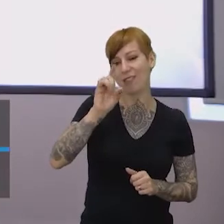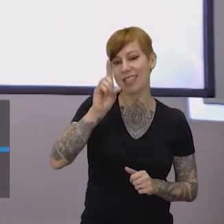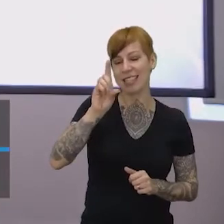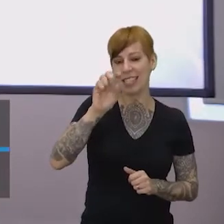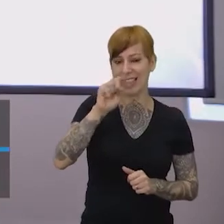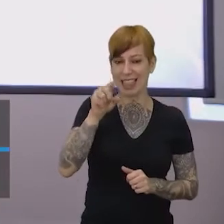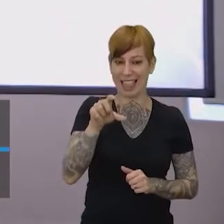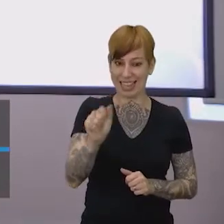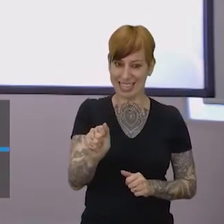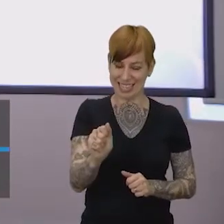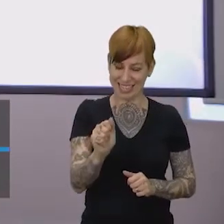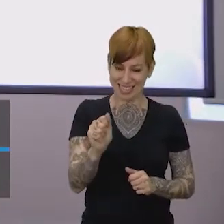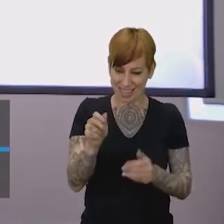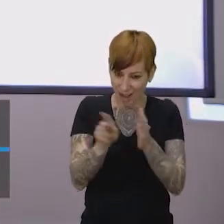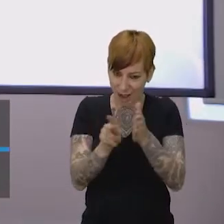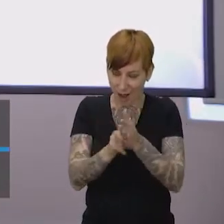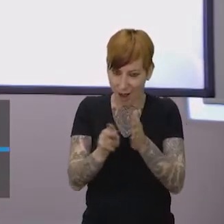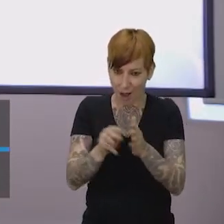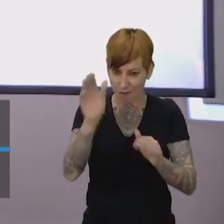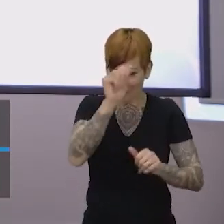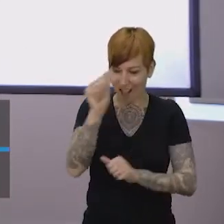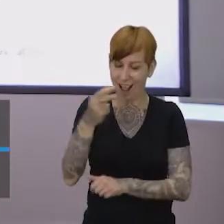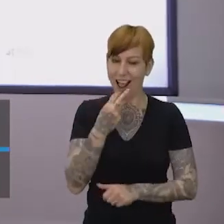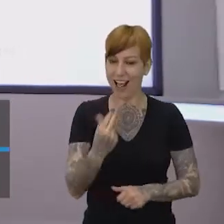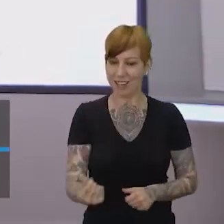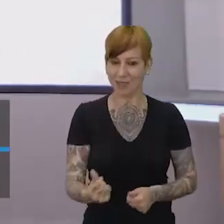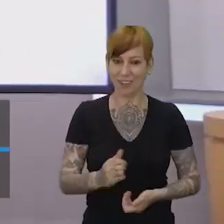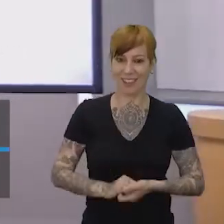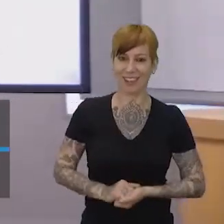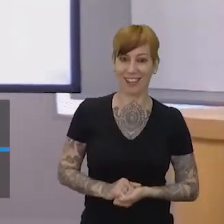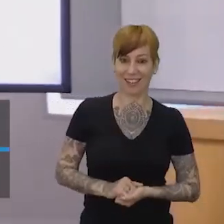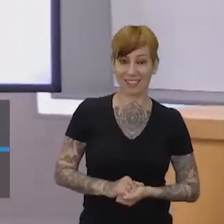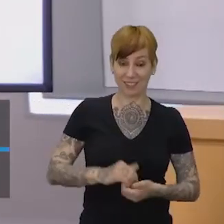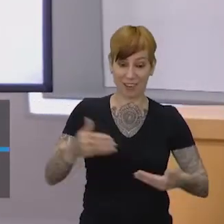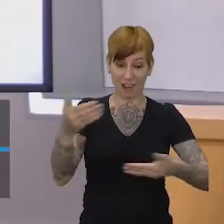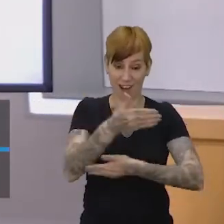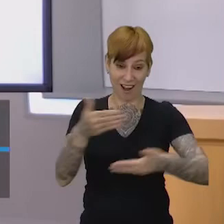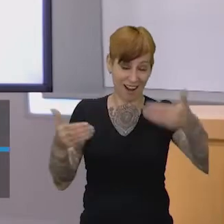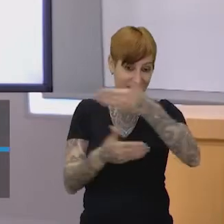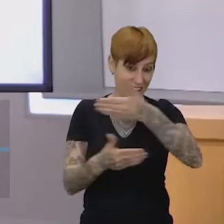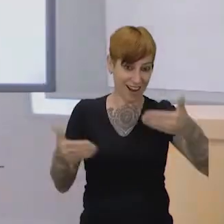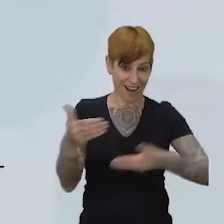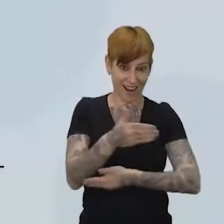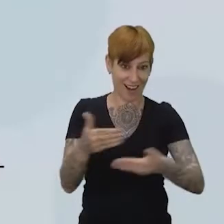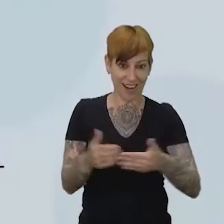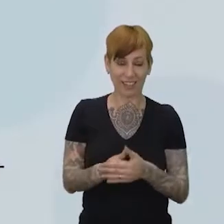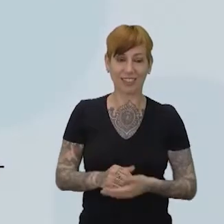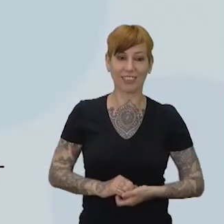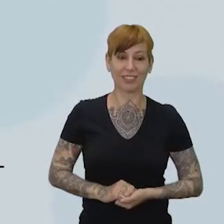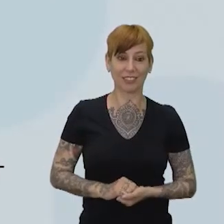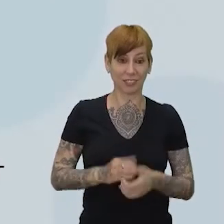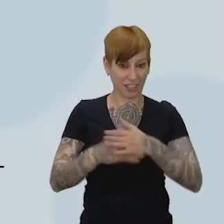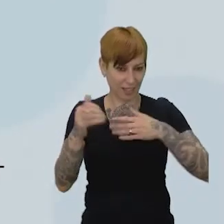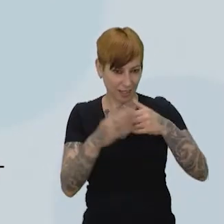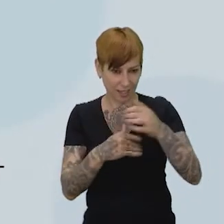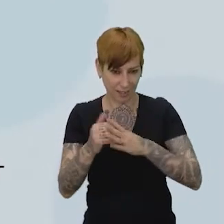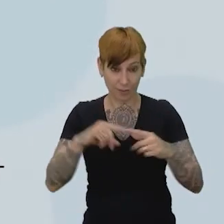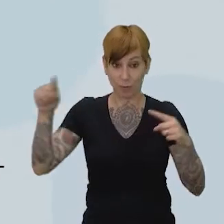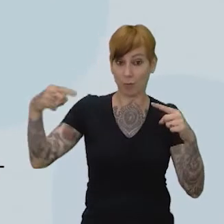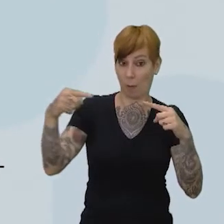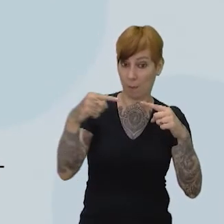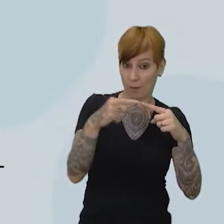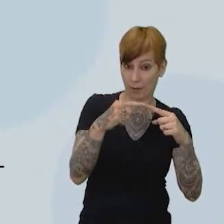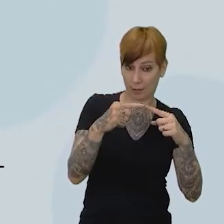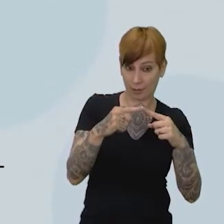Muito bem, então vamos falar um pouquinho. Troca aqui, bota no LED, vamos ver. Tem aqui as habilidades, o objetivo para a galera